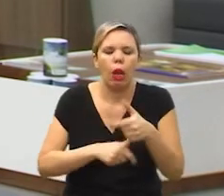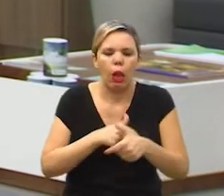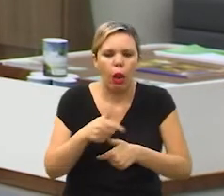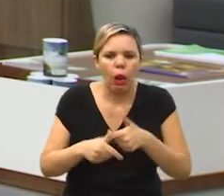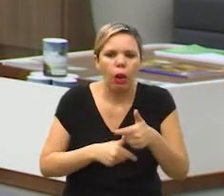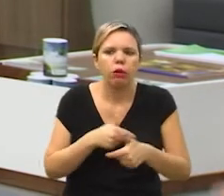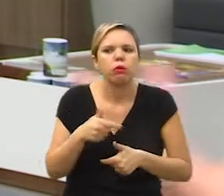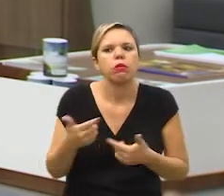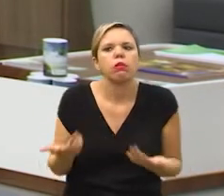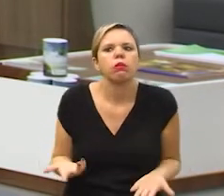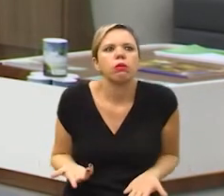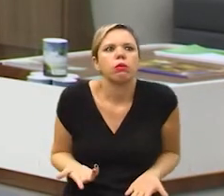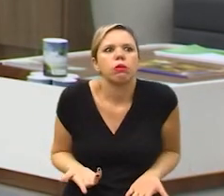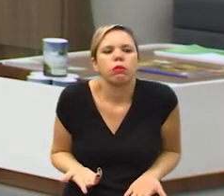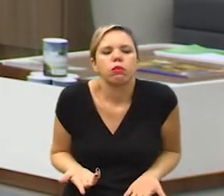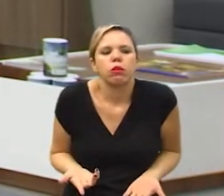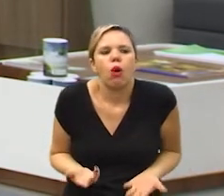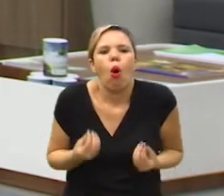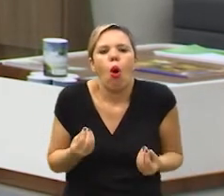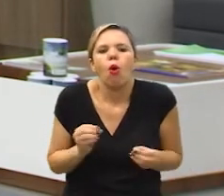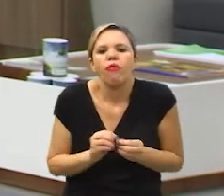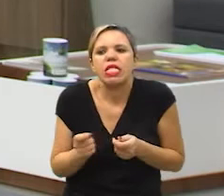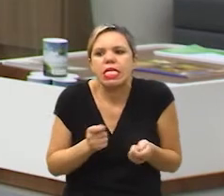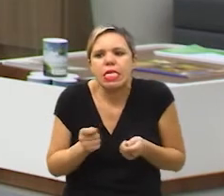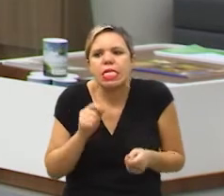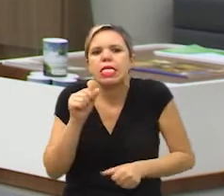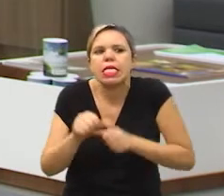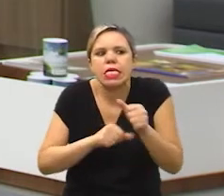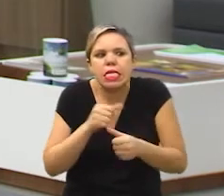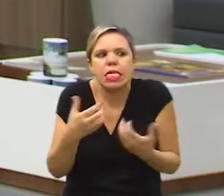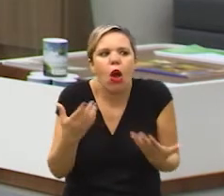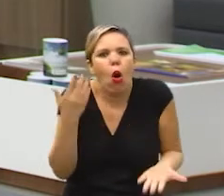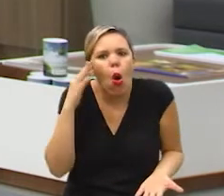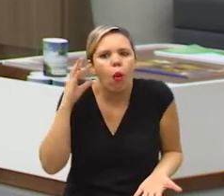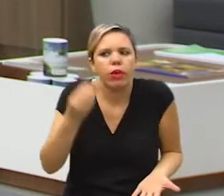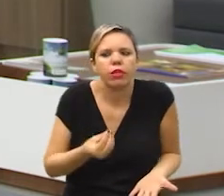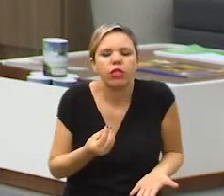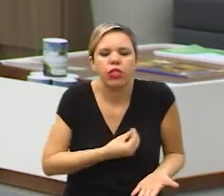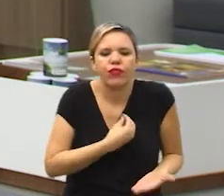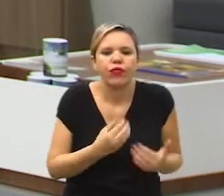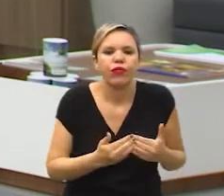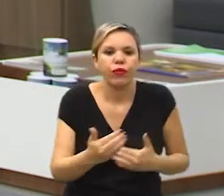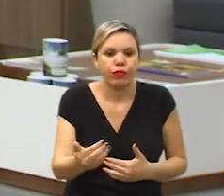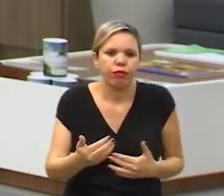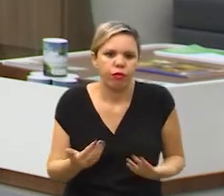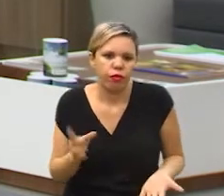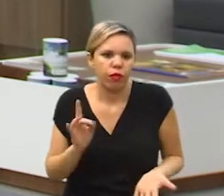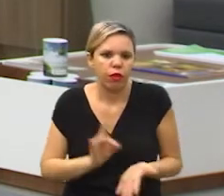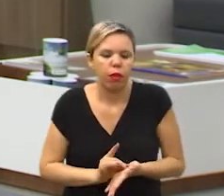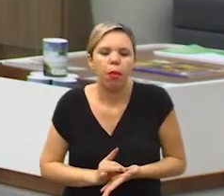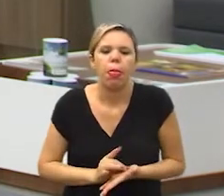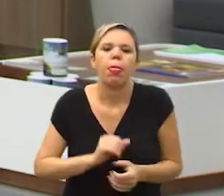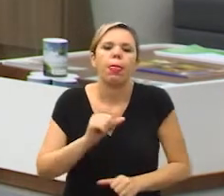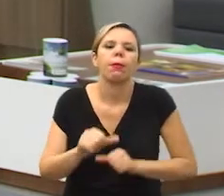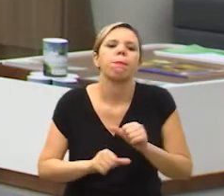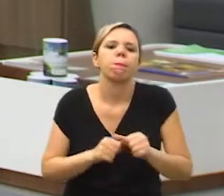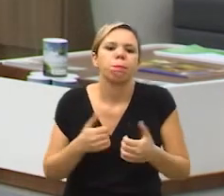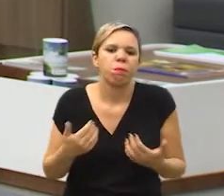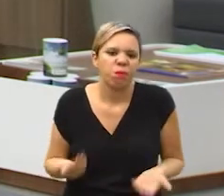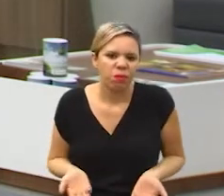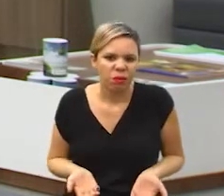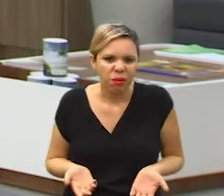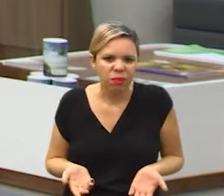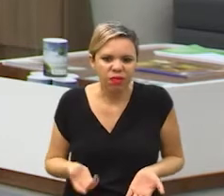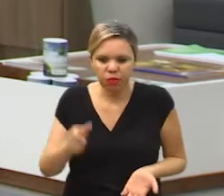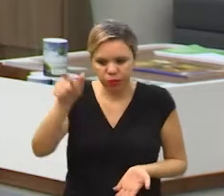mínimo. Como fazer para lidar com essas mudanças ao longo da vida toda? Realmente, são mudanças assim